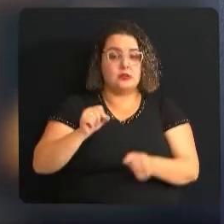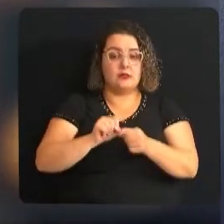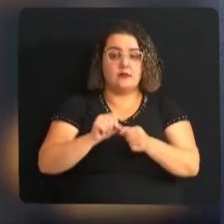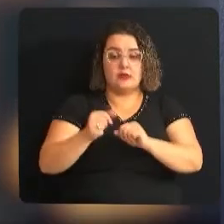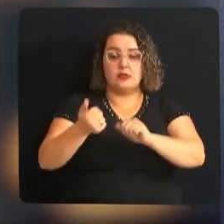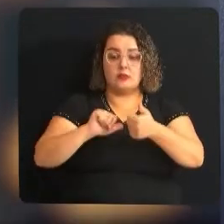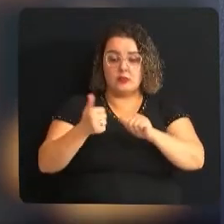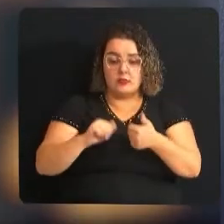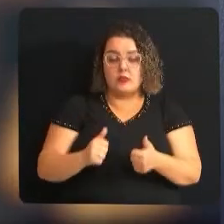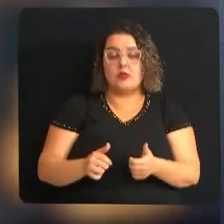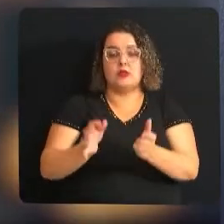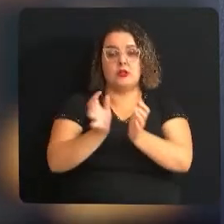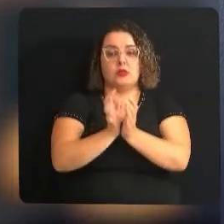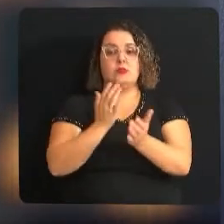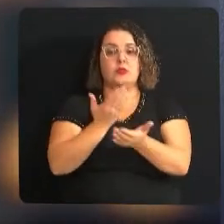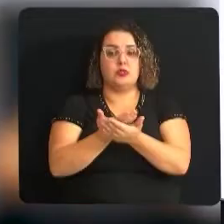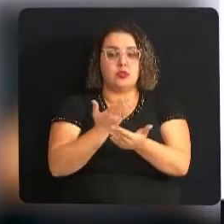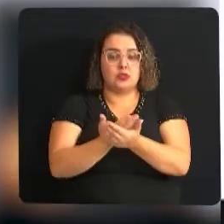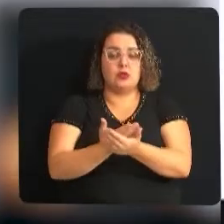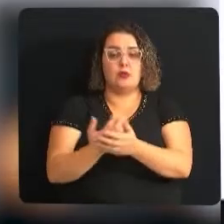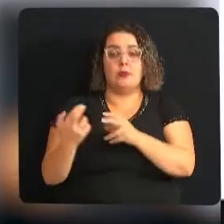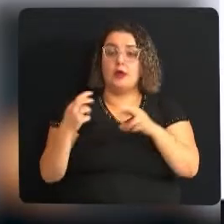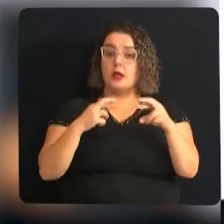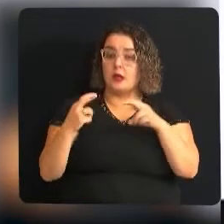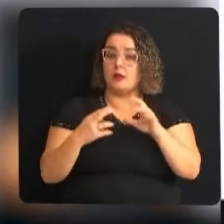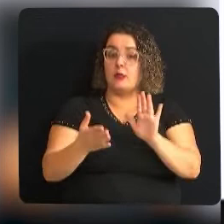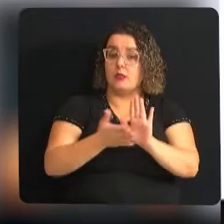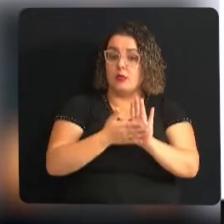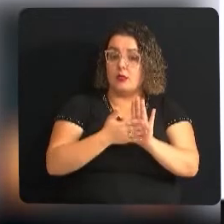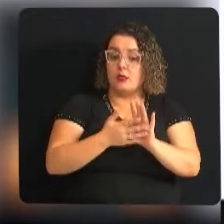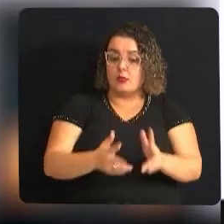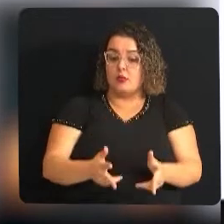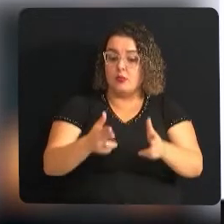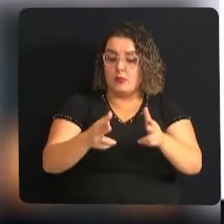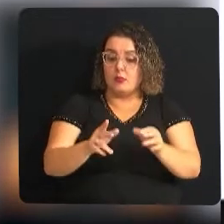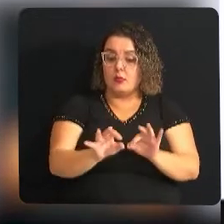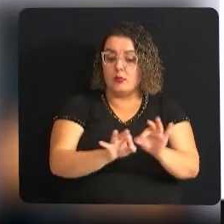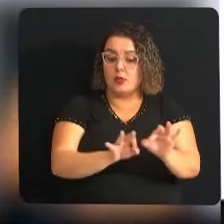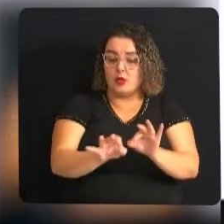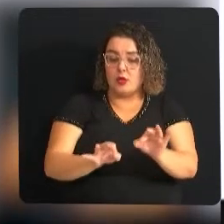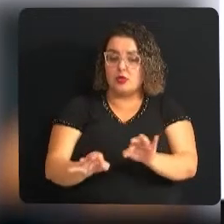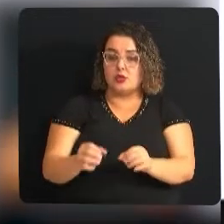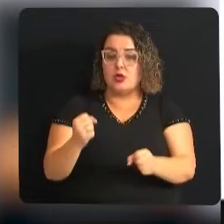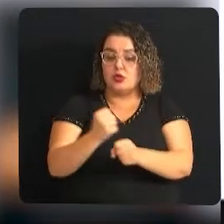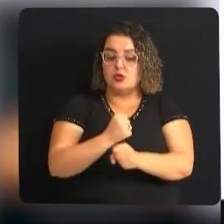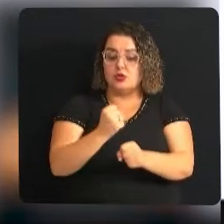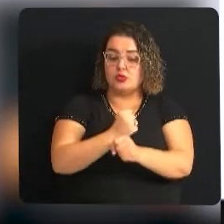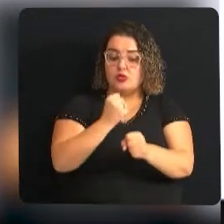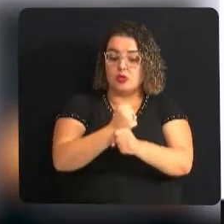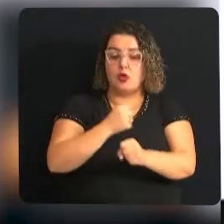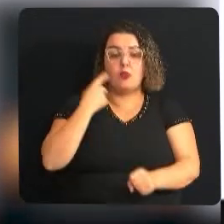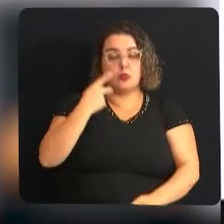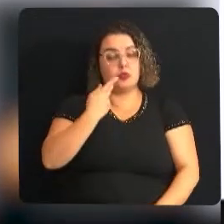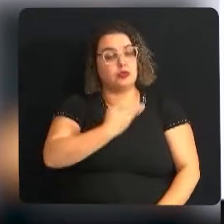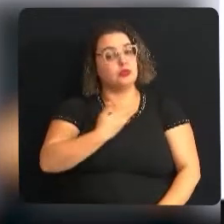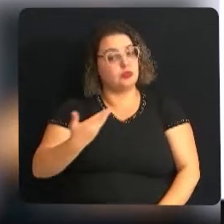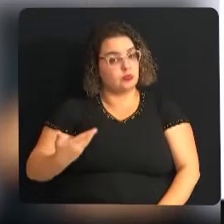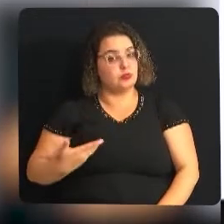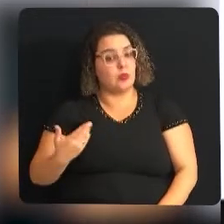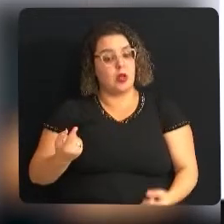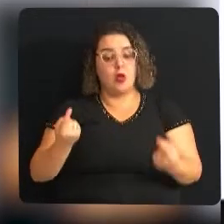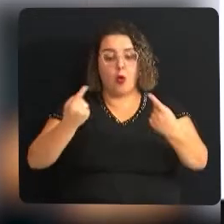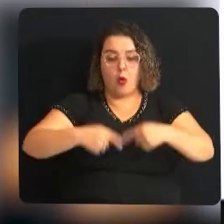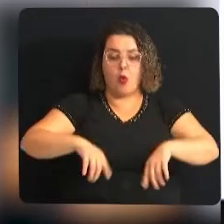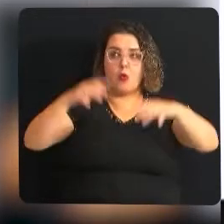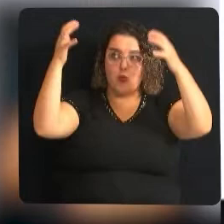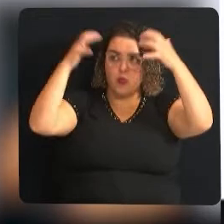um balanço da Comissão Especial de Estudos para analisar e propor intervenções, projetos, obras e políticas públicas para o